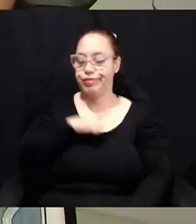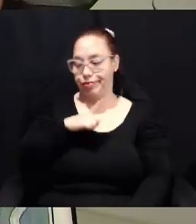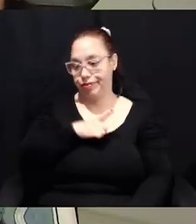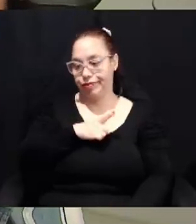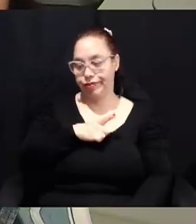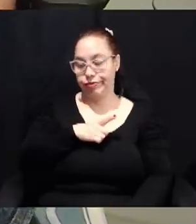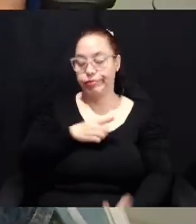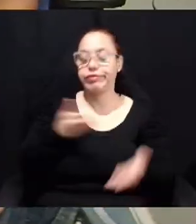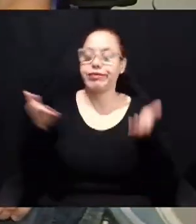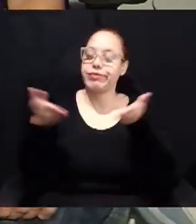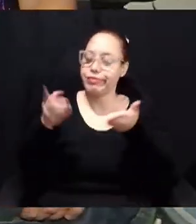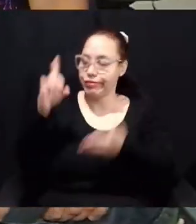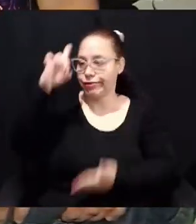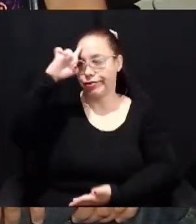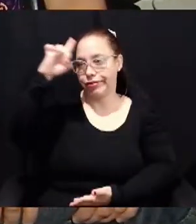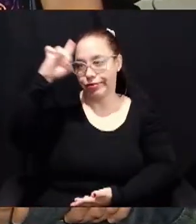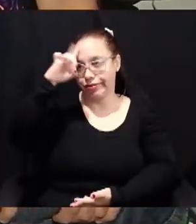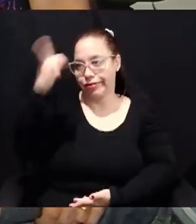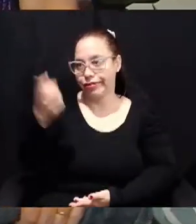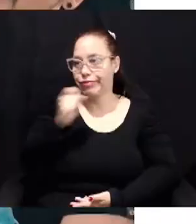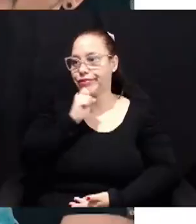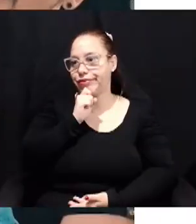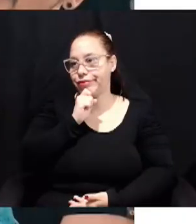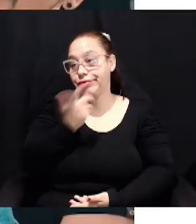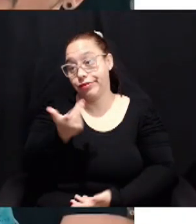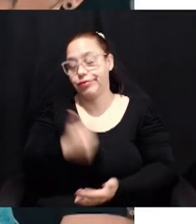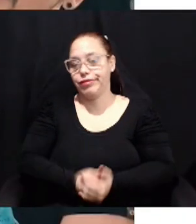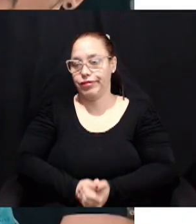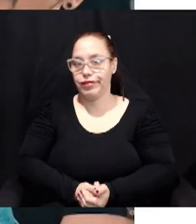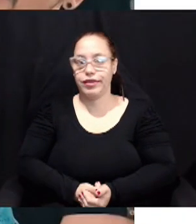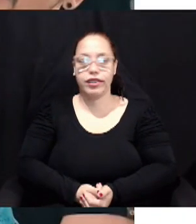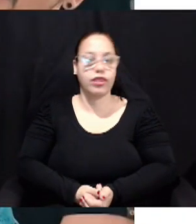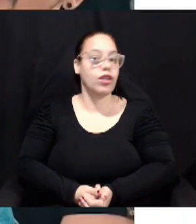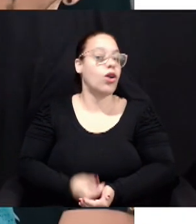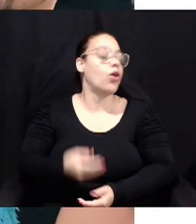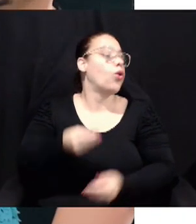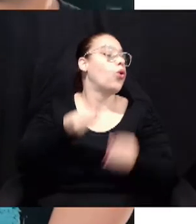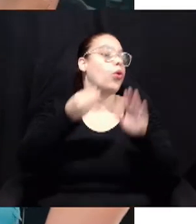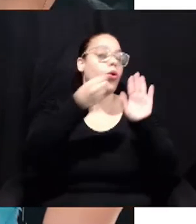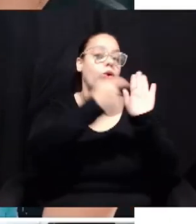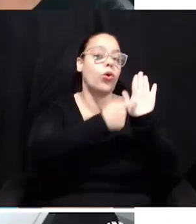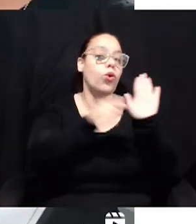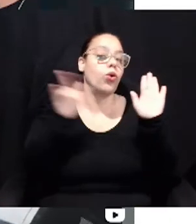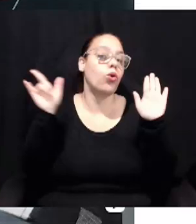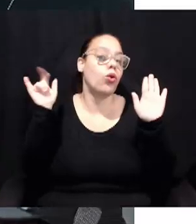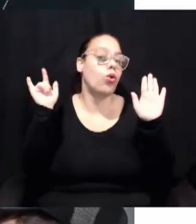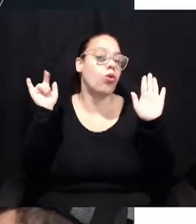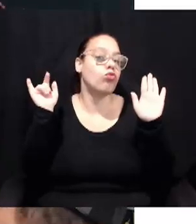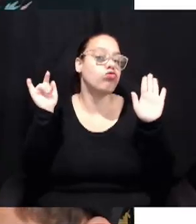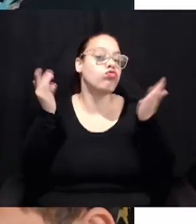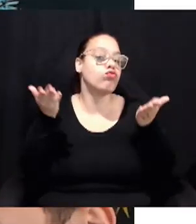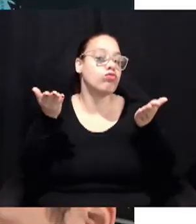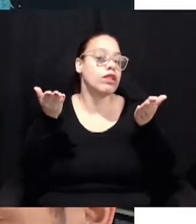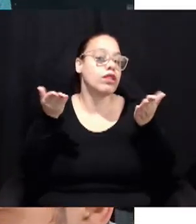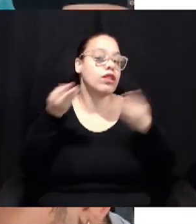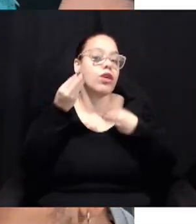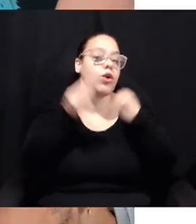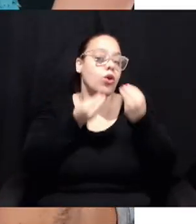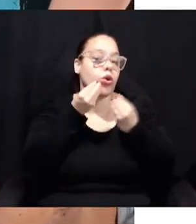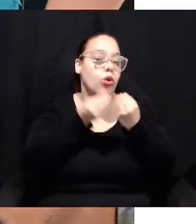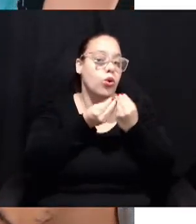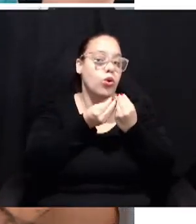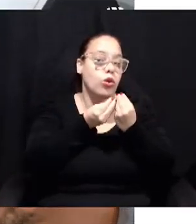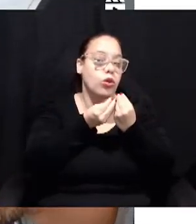você tem que estar na rede social, não tem jeito, né? Sim. E aí a gente vai colocar aqui, mas você quer falar pro pessoal? Seu Instagram, sim, site? eu